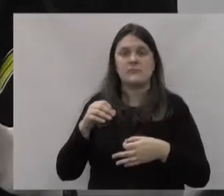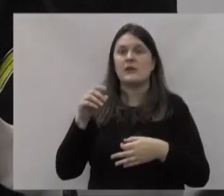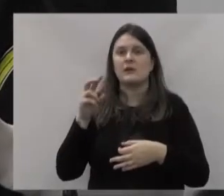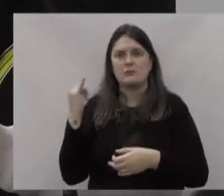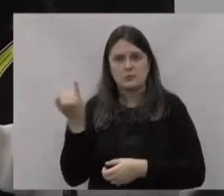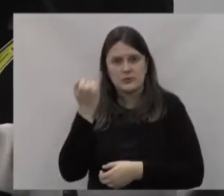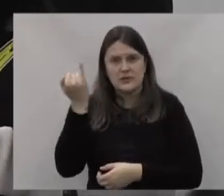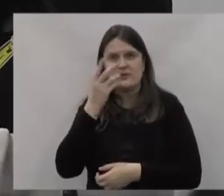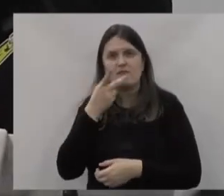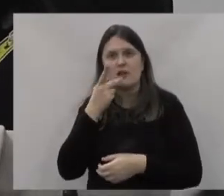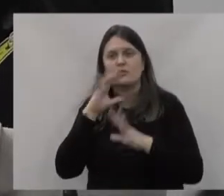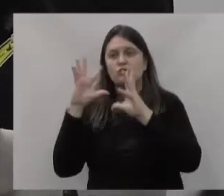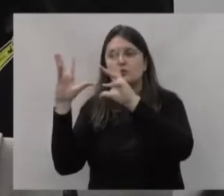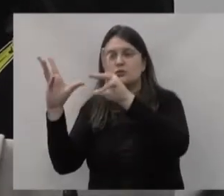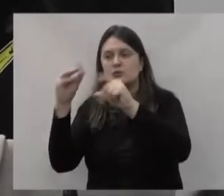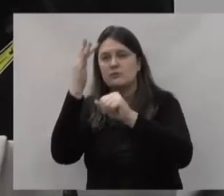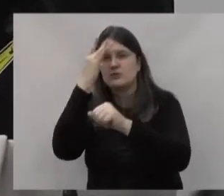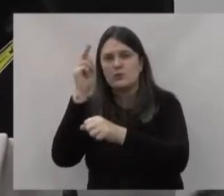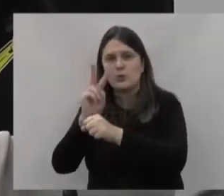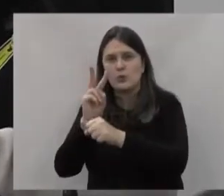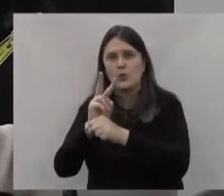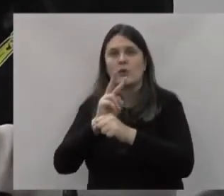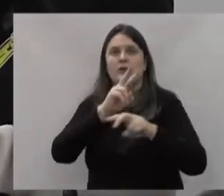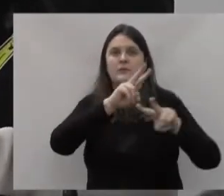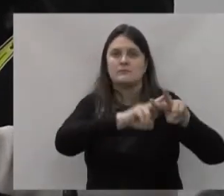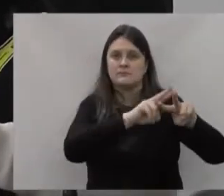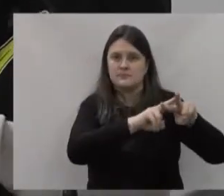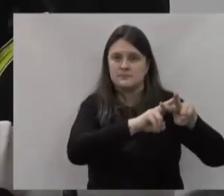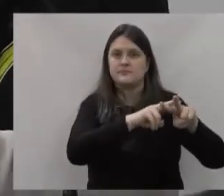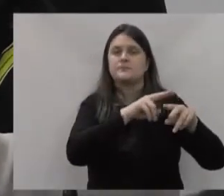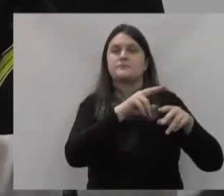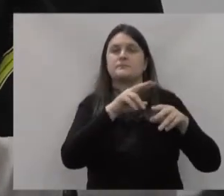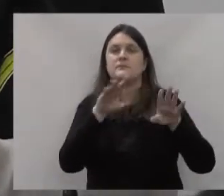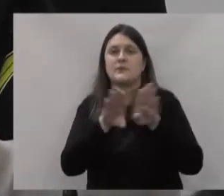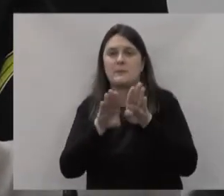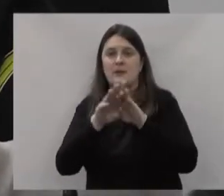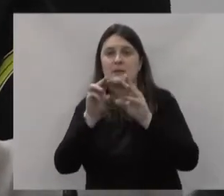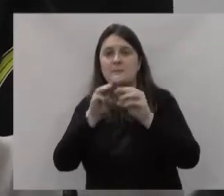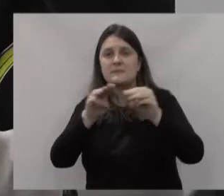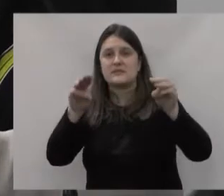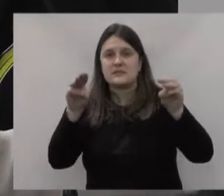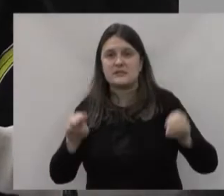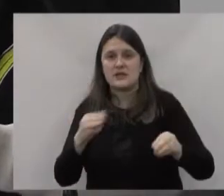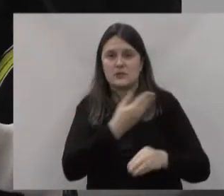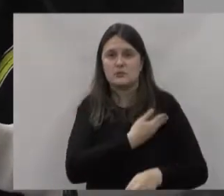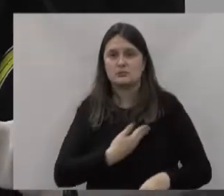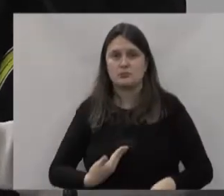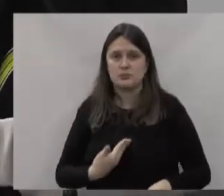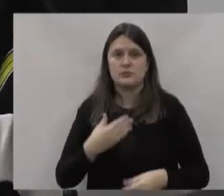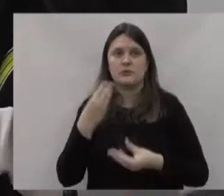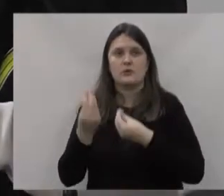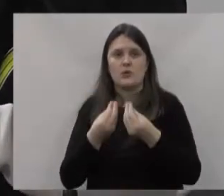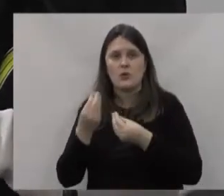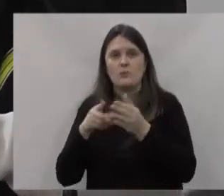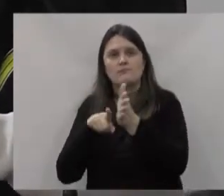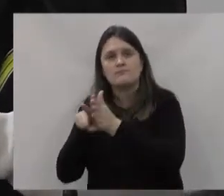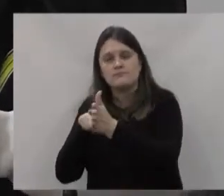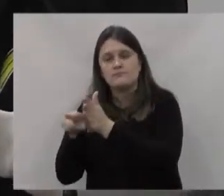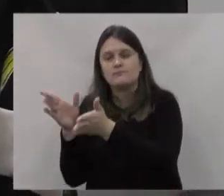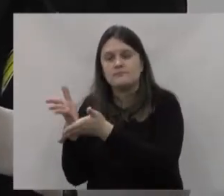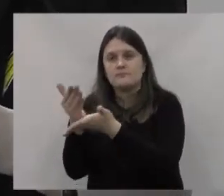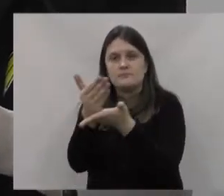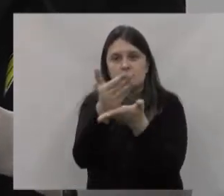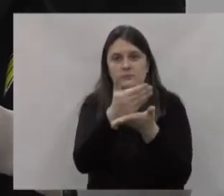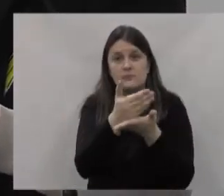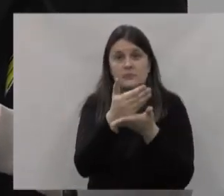salientar toda a rede de proteção, a delegacia, né, até o próprio Ministério Público, para poder fazer esse levantamento de